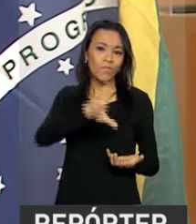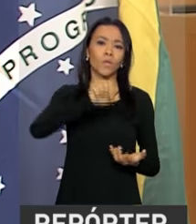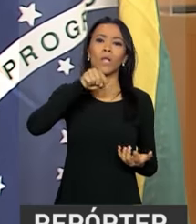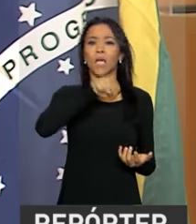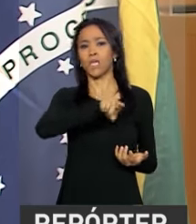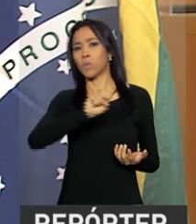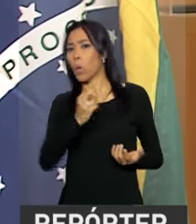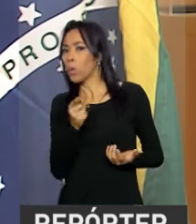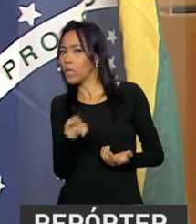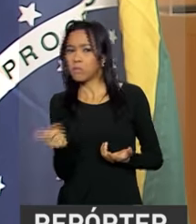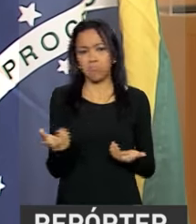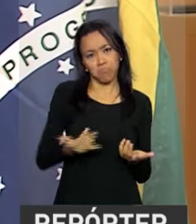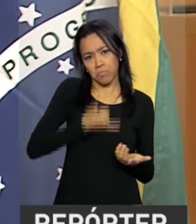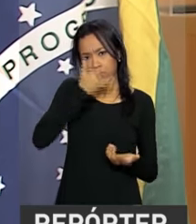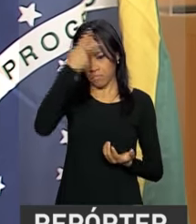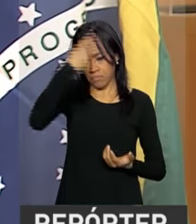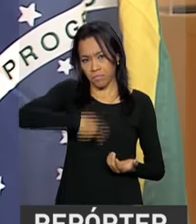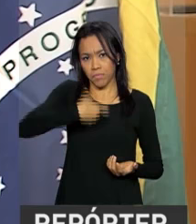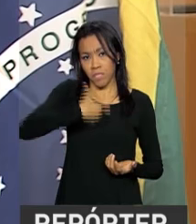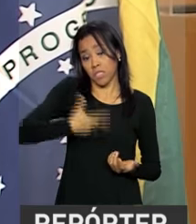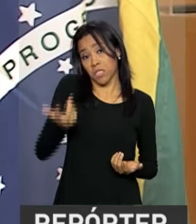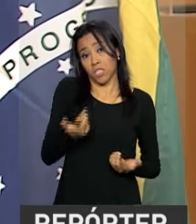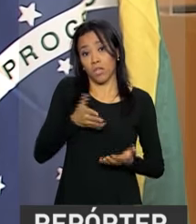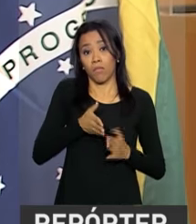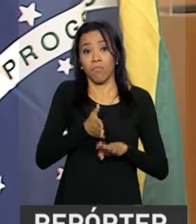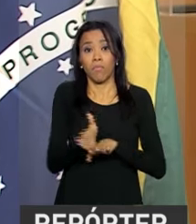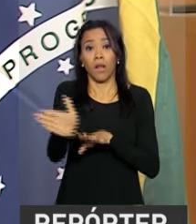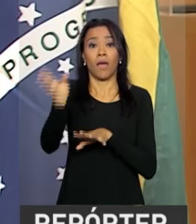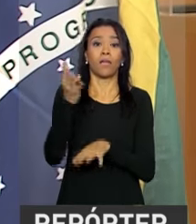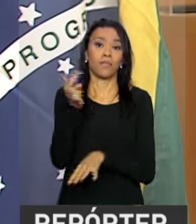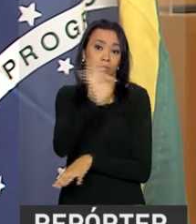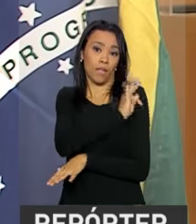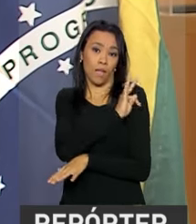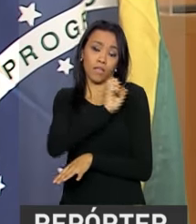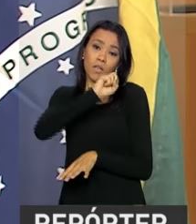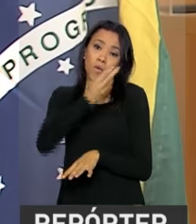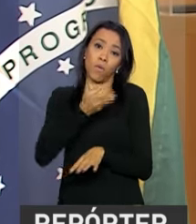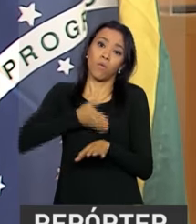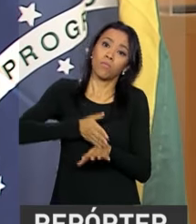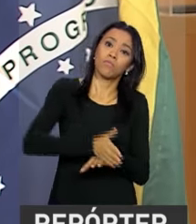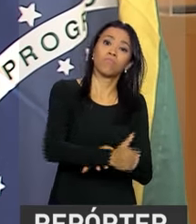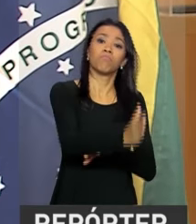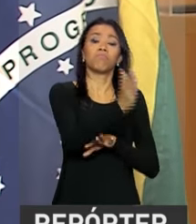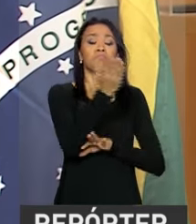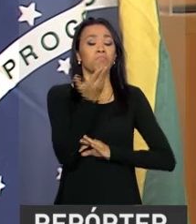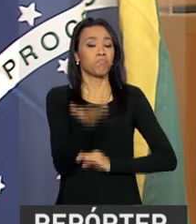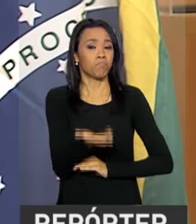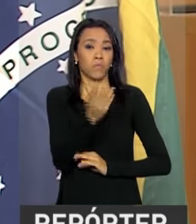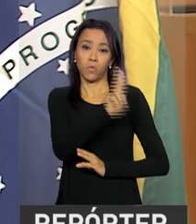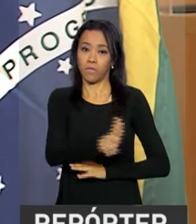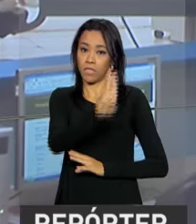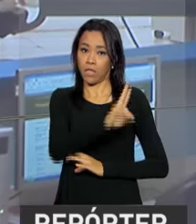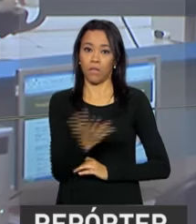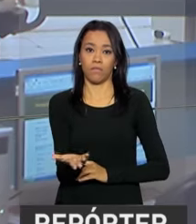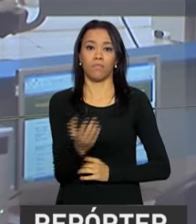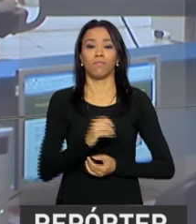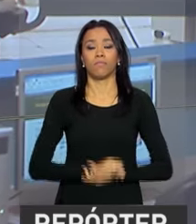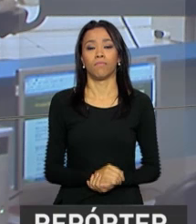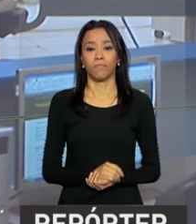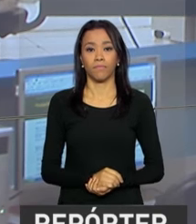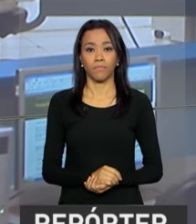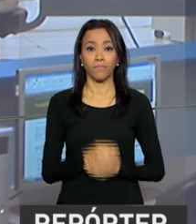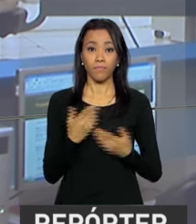futuro profissional seja por um curso técnico profissionalizante ou mesmo uma carreira Universitária